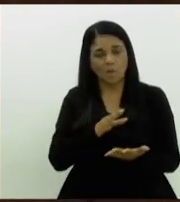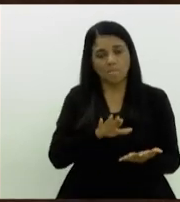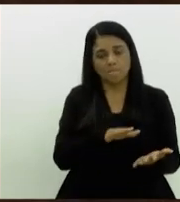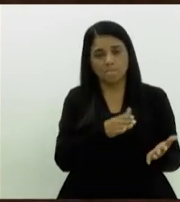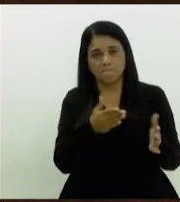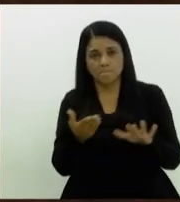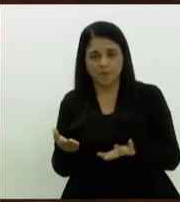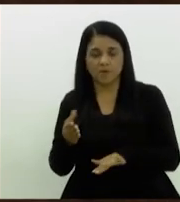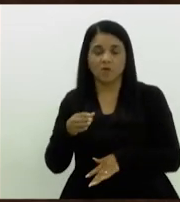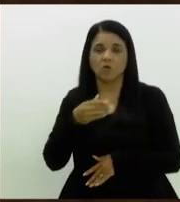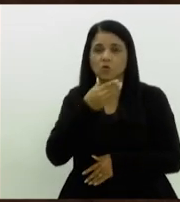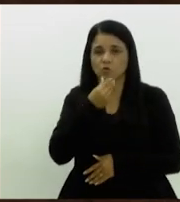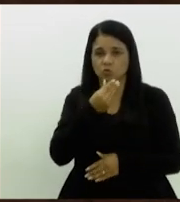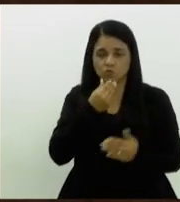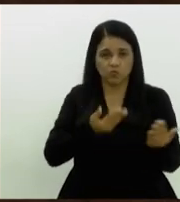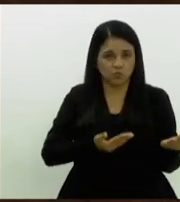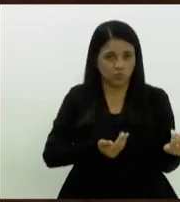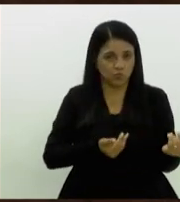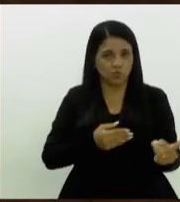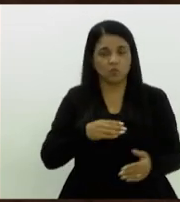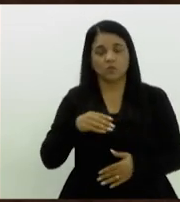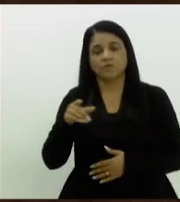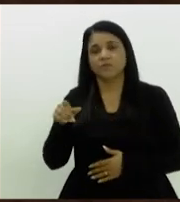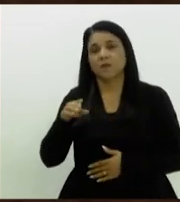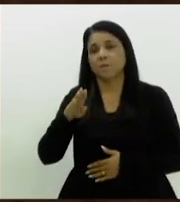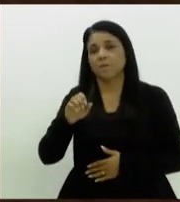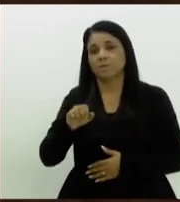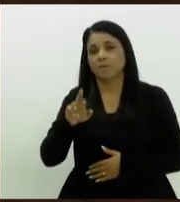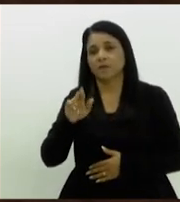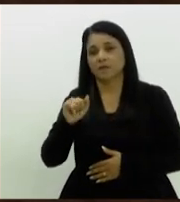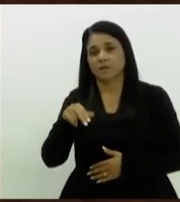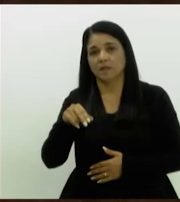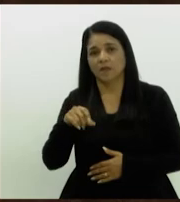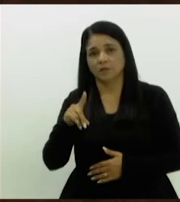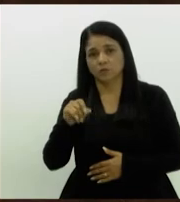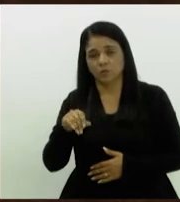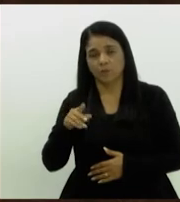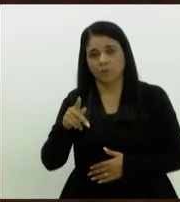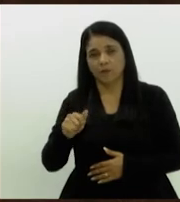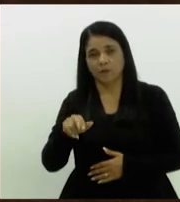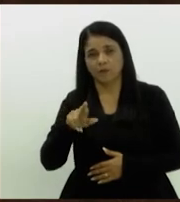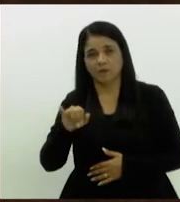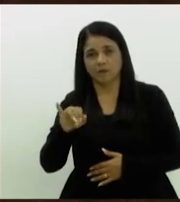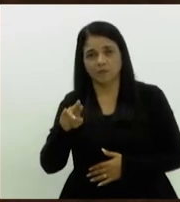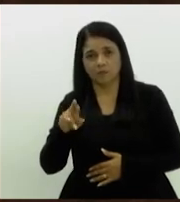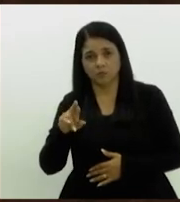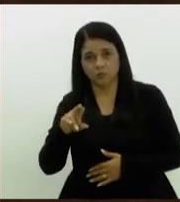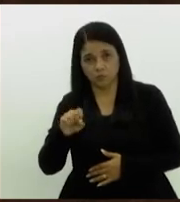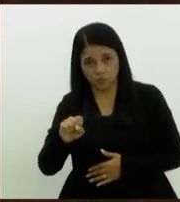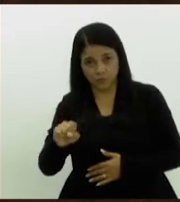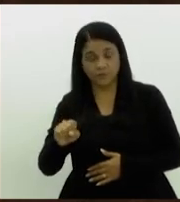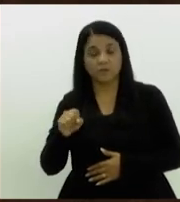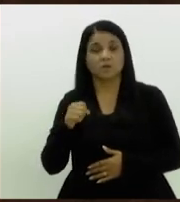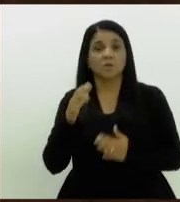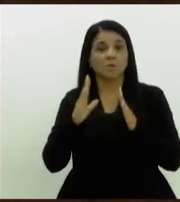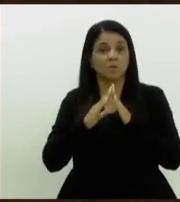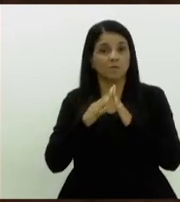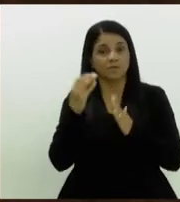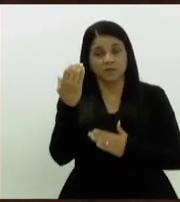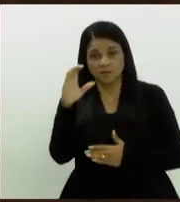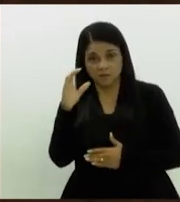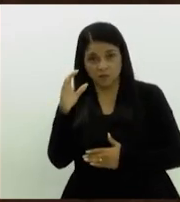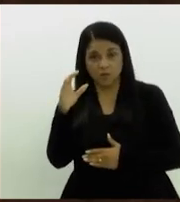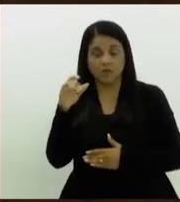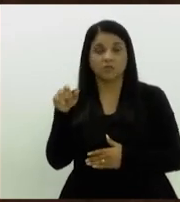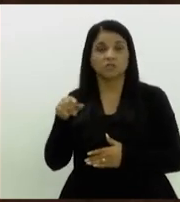Bernardo Paraíso, um jovem de Niterói, estudante de biologia, que, daquela universidade. E quando